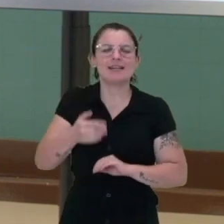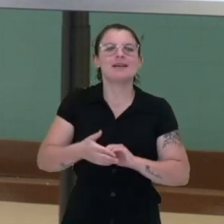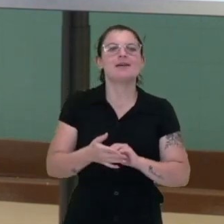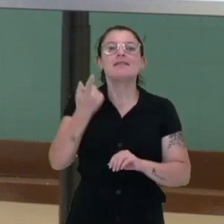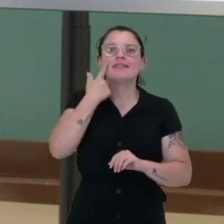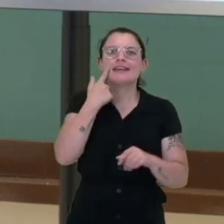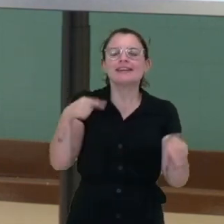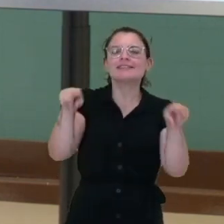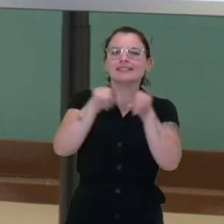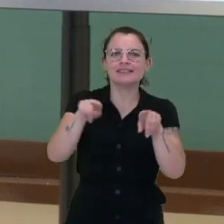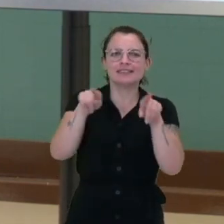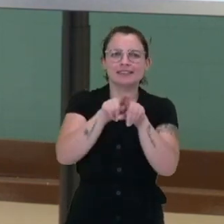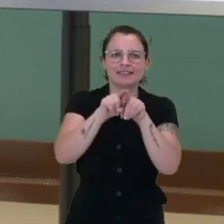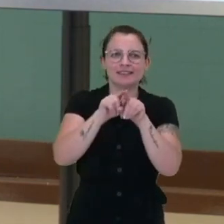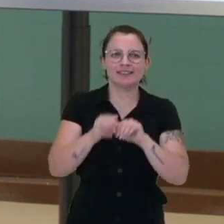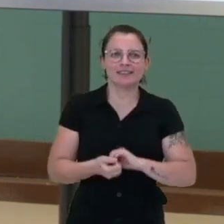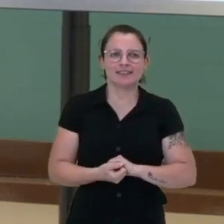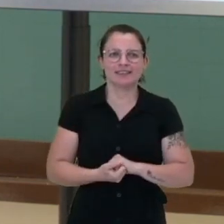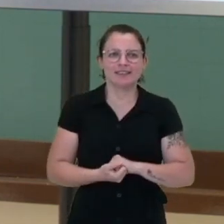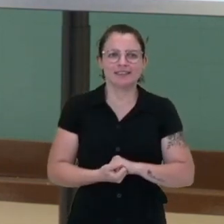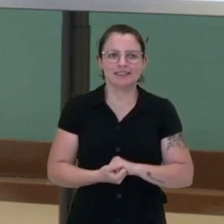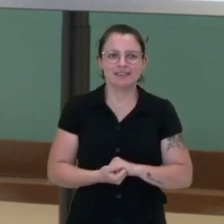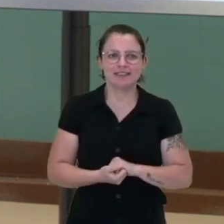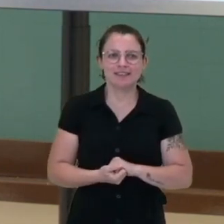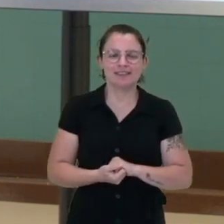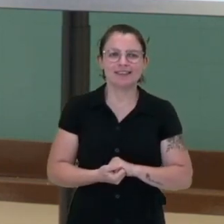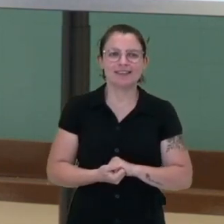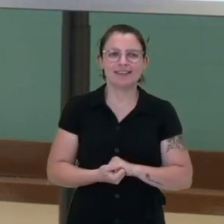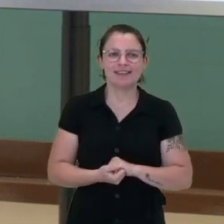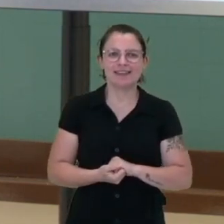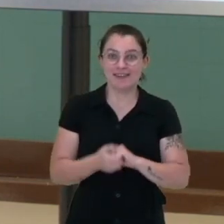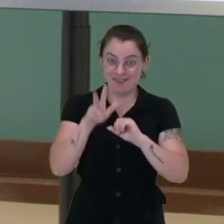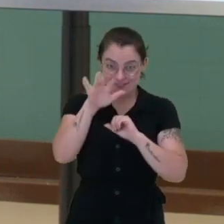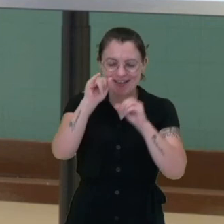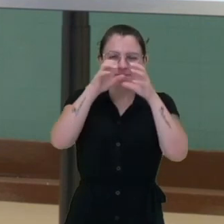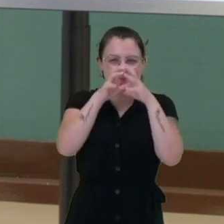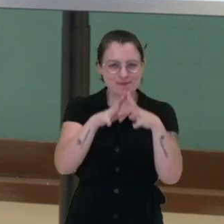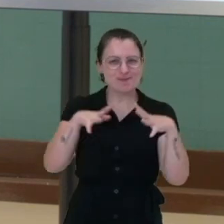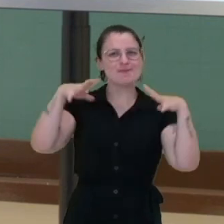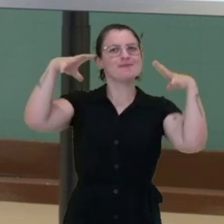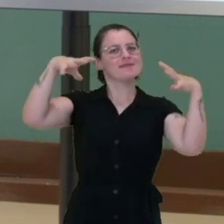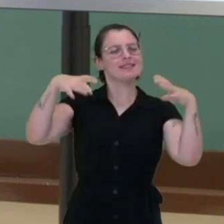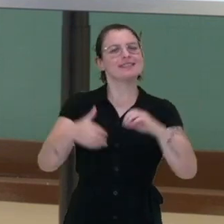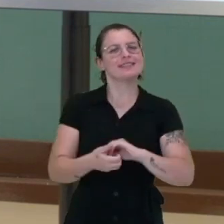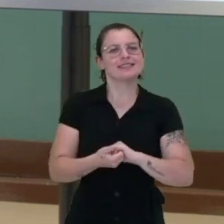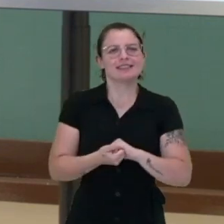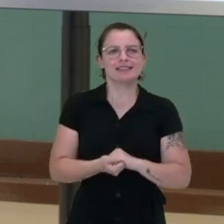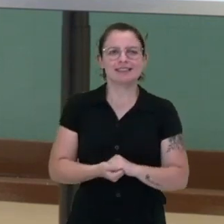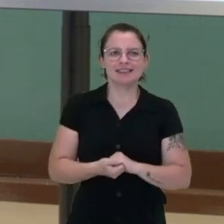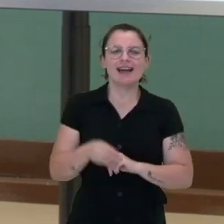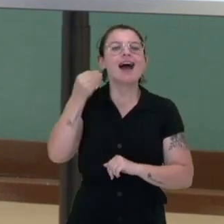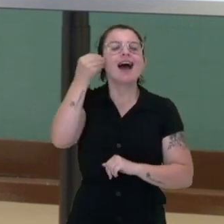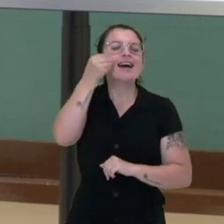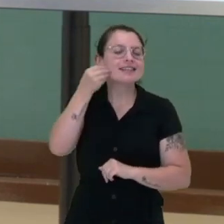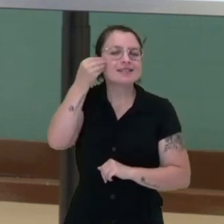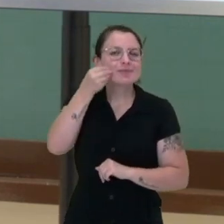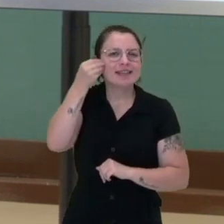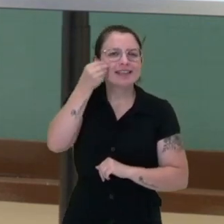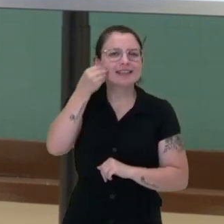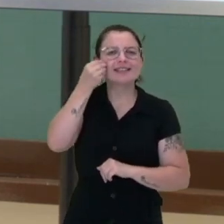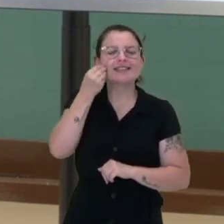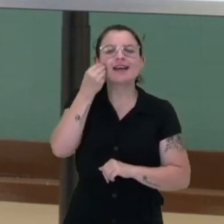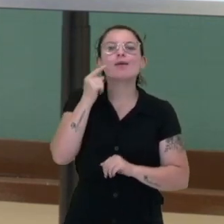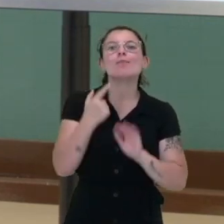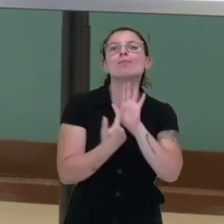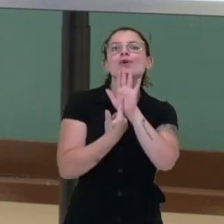vinagre e o bicarbonato. E também vai encher. Então a experiência